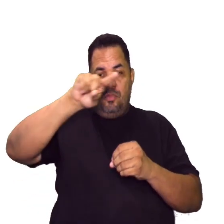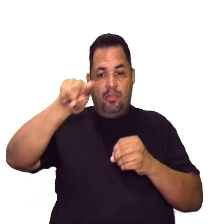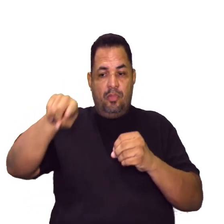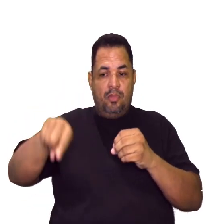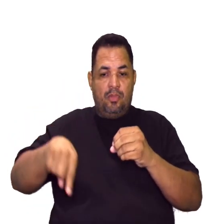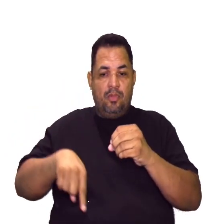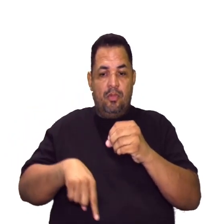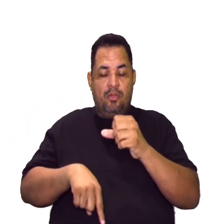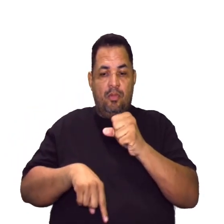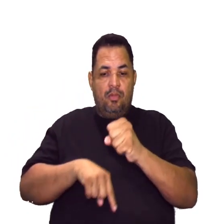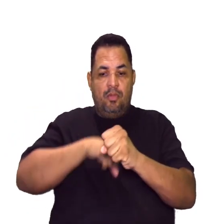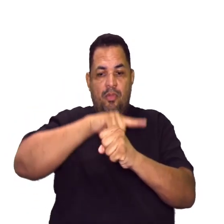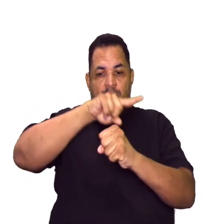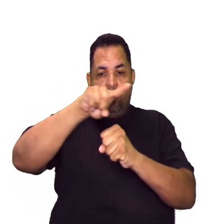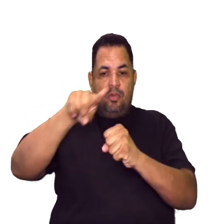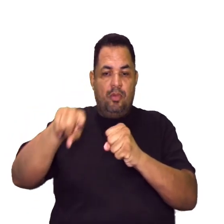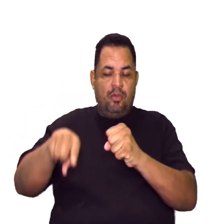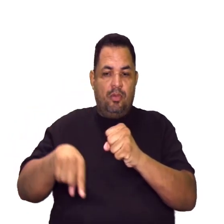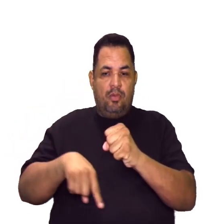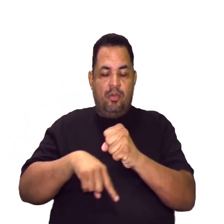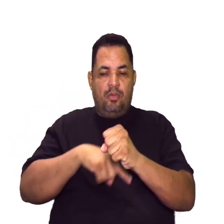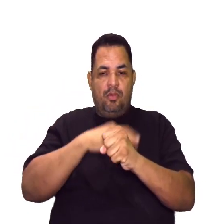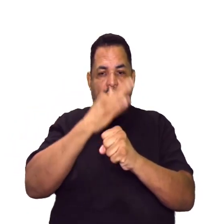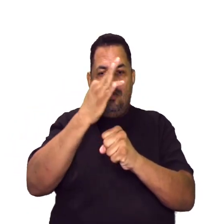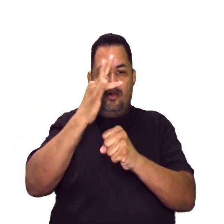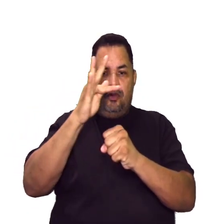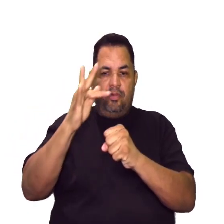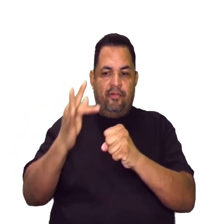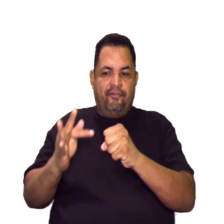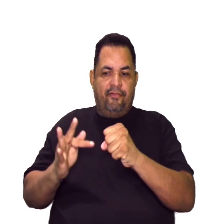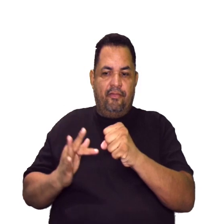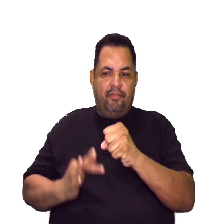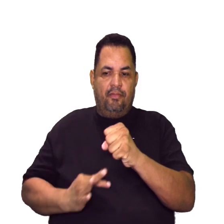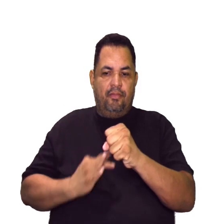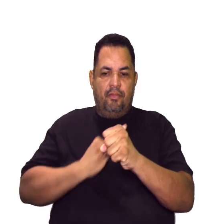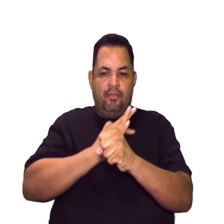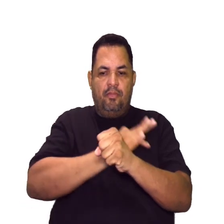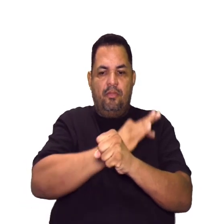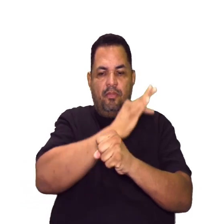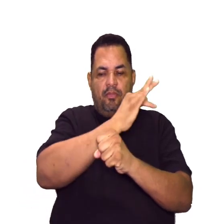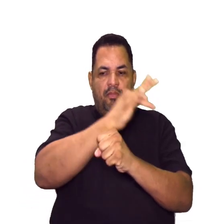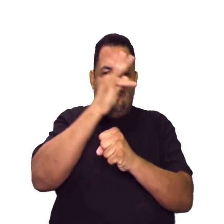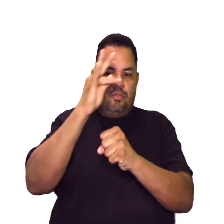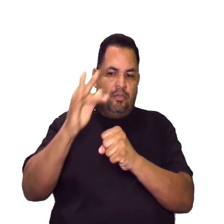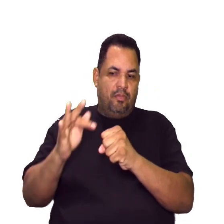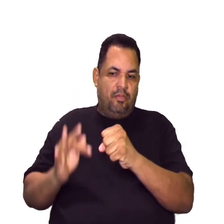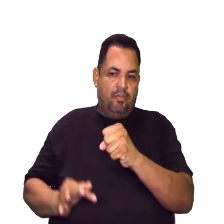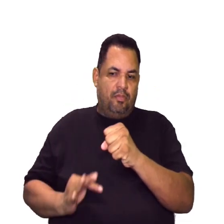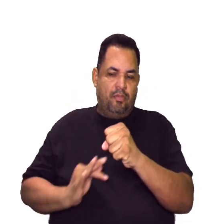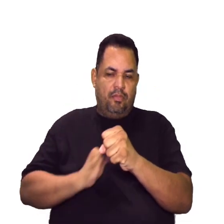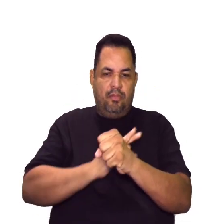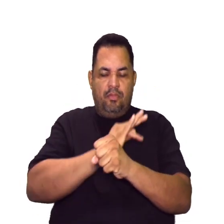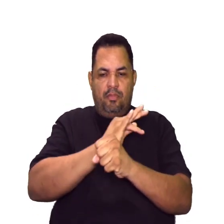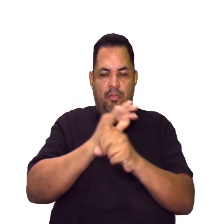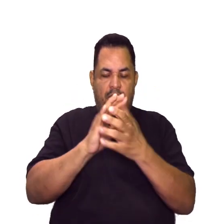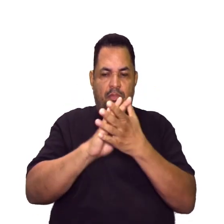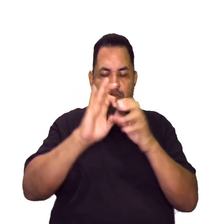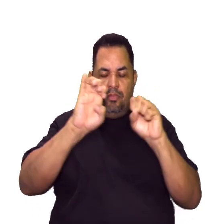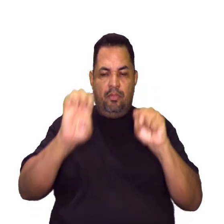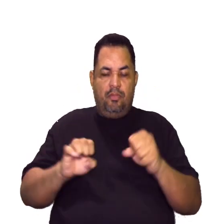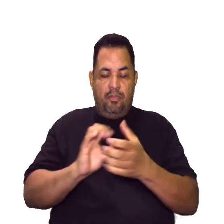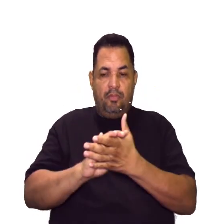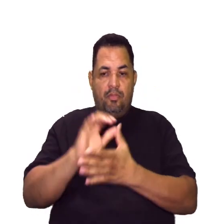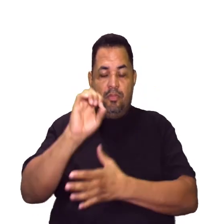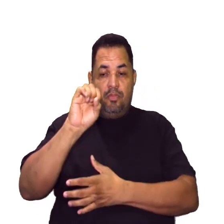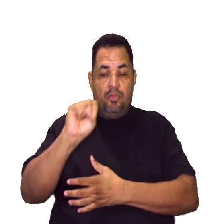se movimentando no espaço, nitidamente observa-se os seus ângulos e ele passa a ser uma estrutura